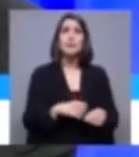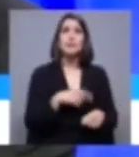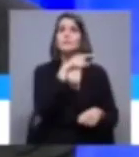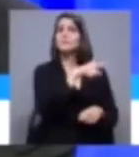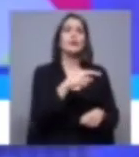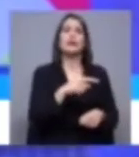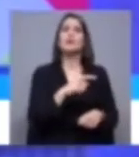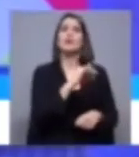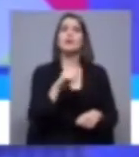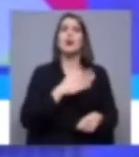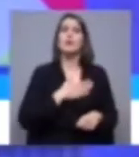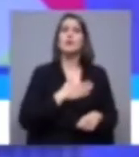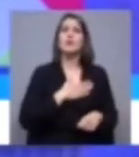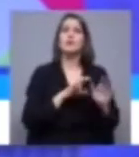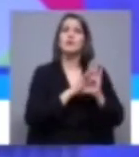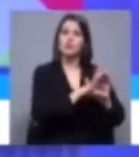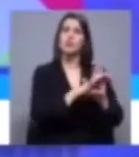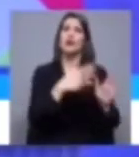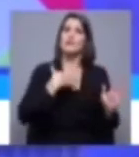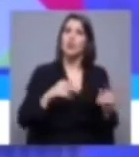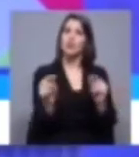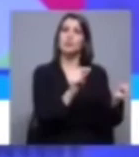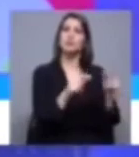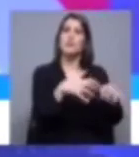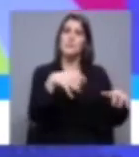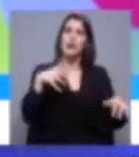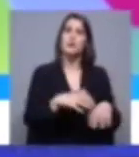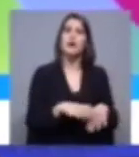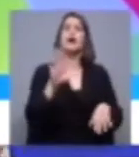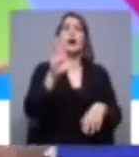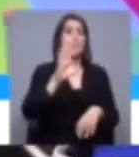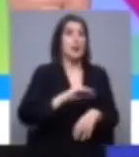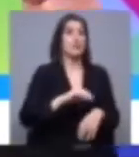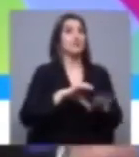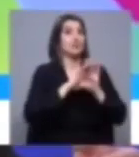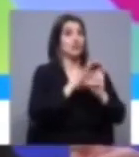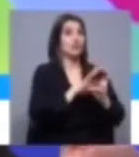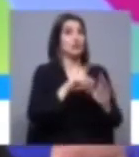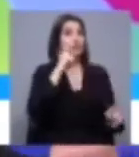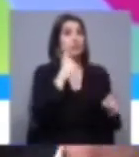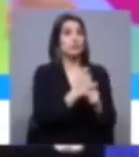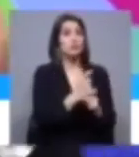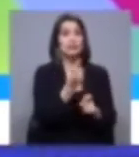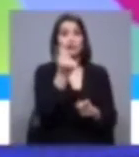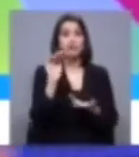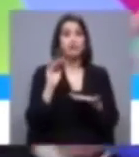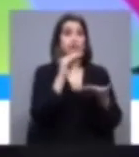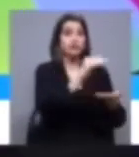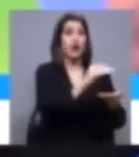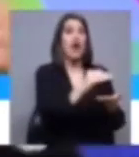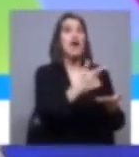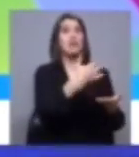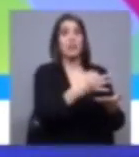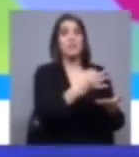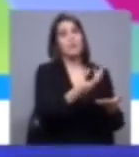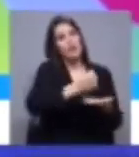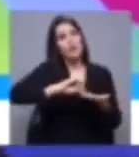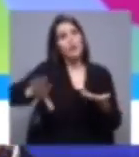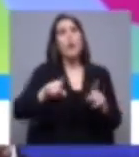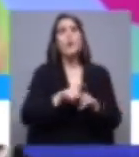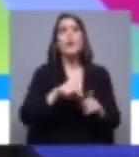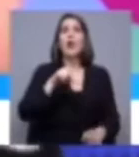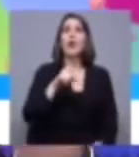quis discutir no Parlamento. Foi o Chega que quis discutir no Parlamento. Mas o Chega exigiu que o montante de entrega à TAP fosse devolvido, como agora a Lufthansa